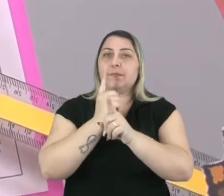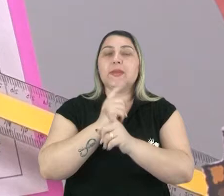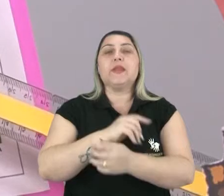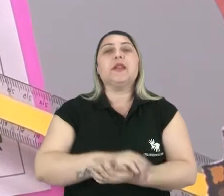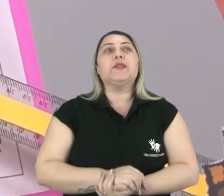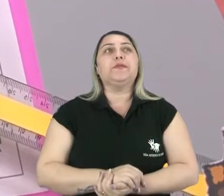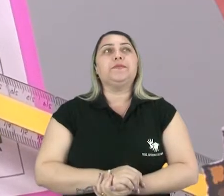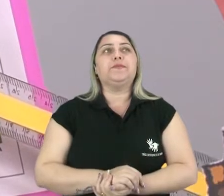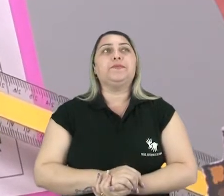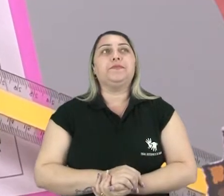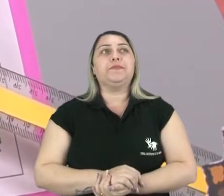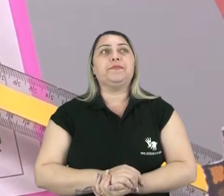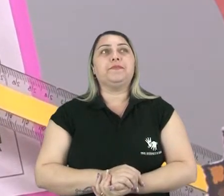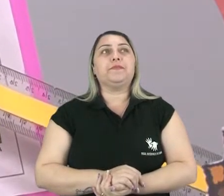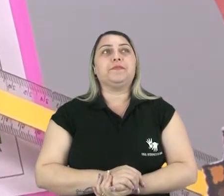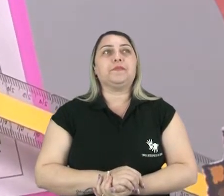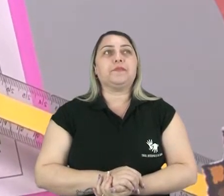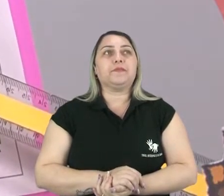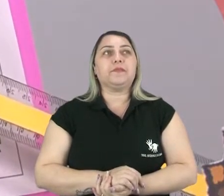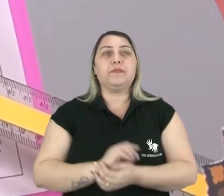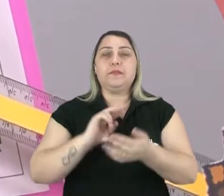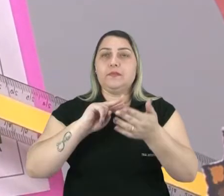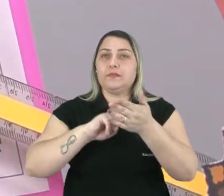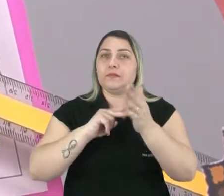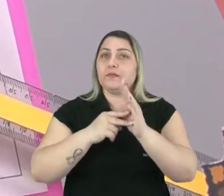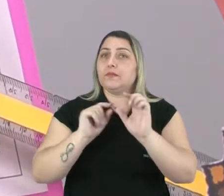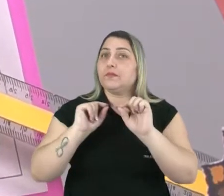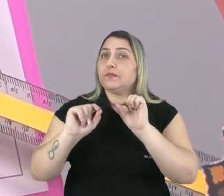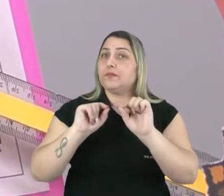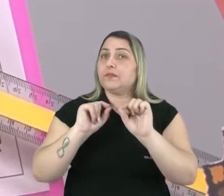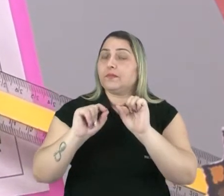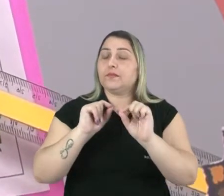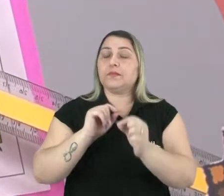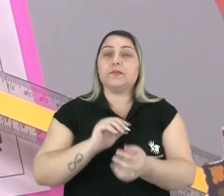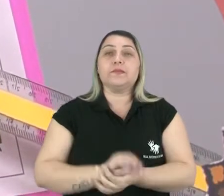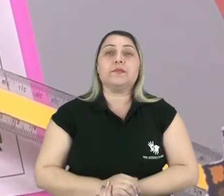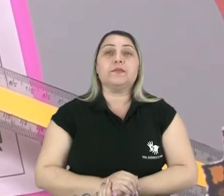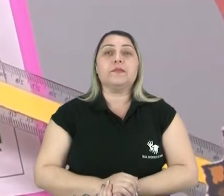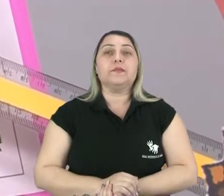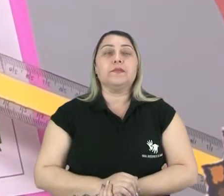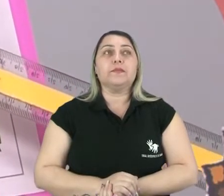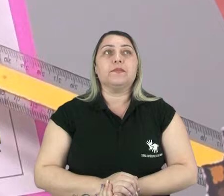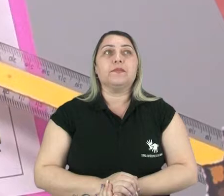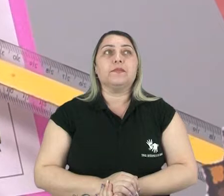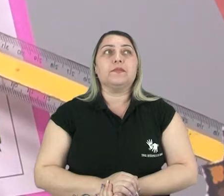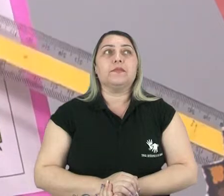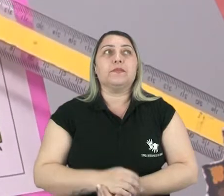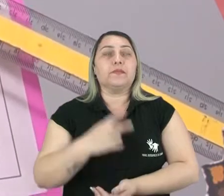aqui das pontinhas. Significa o quê? Aqui significa